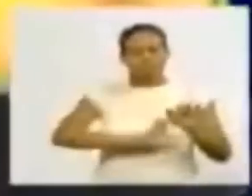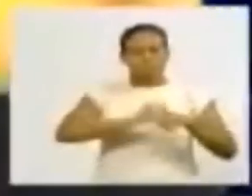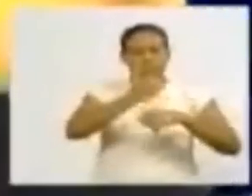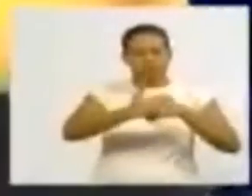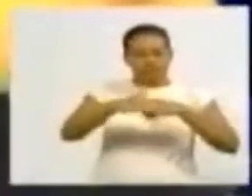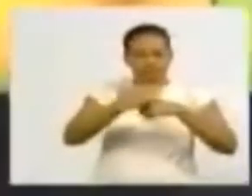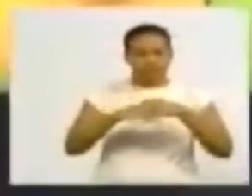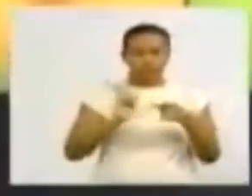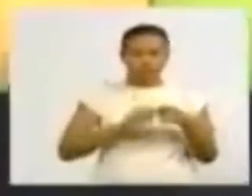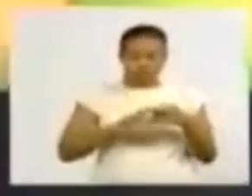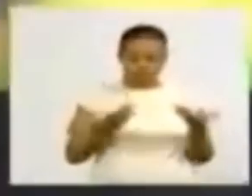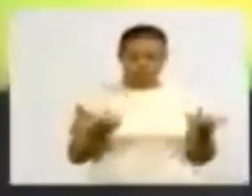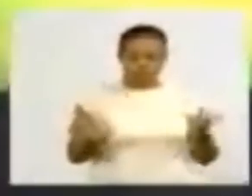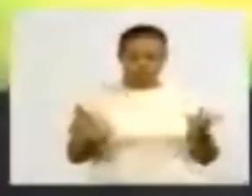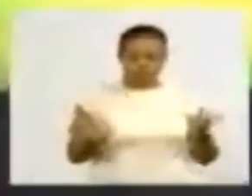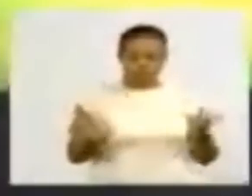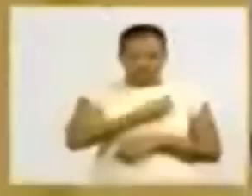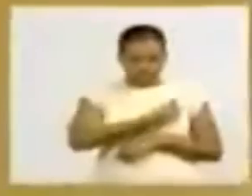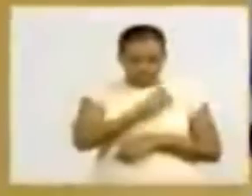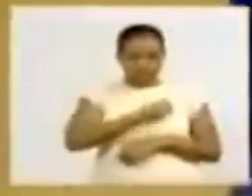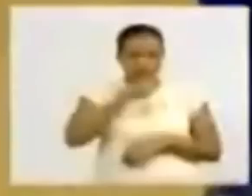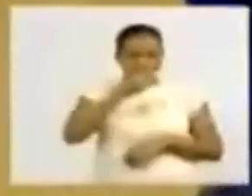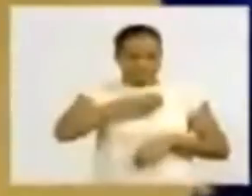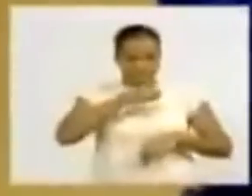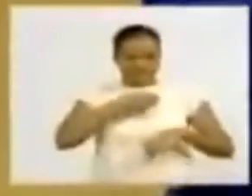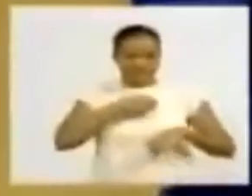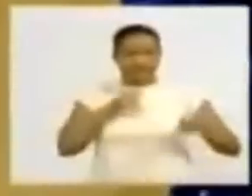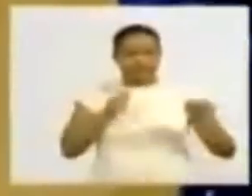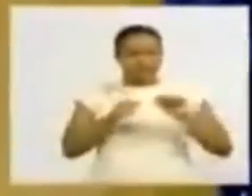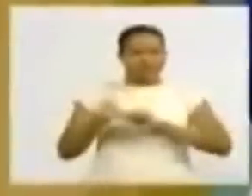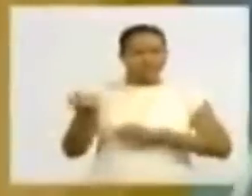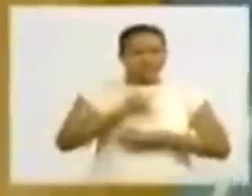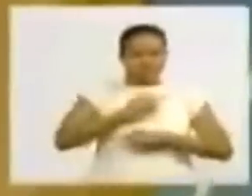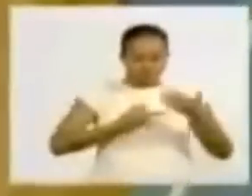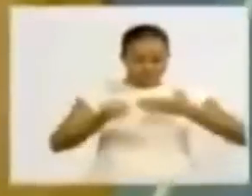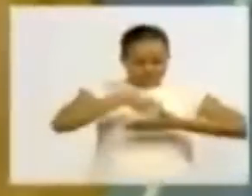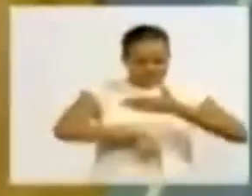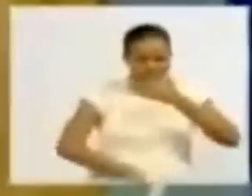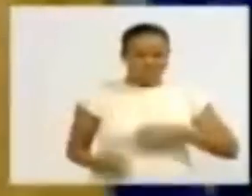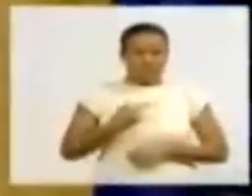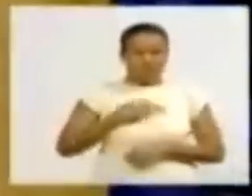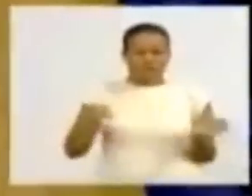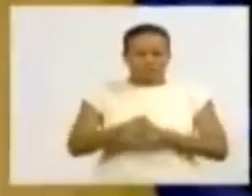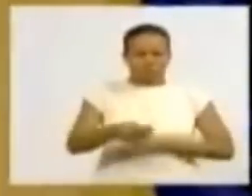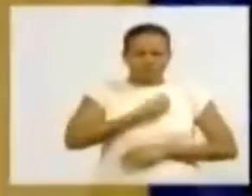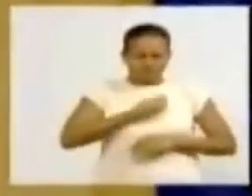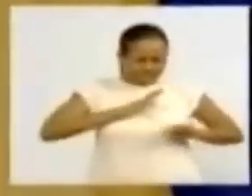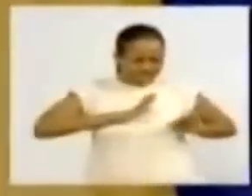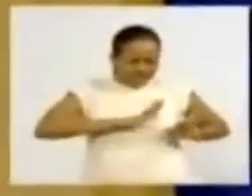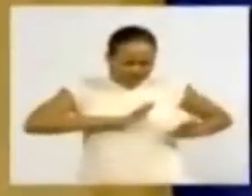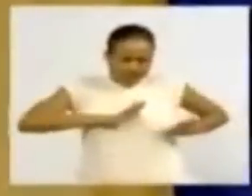Porque a grande consequência do pecado na nossa vida é gerar dentro de nós uma repulsa por nós